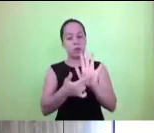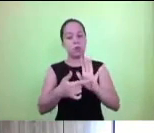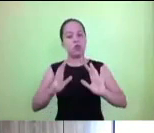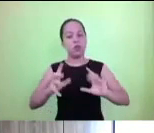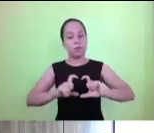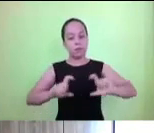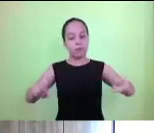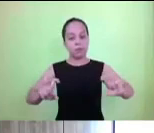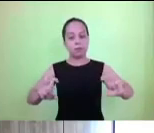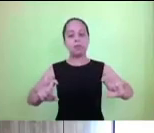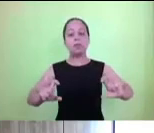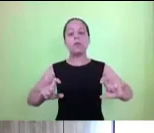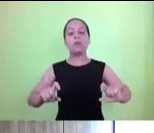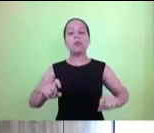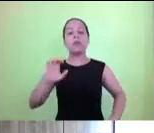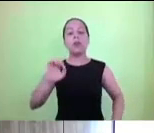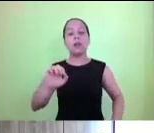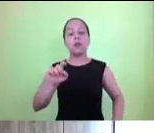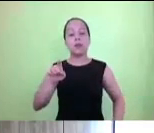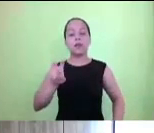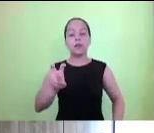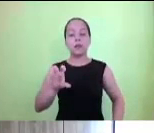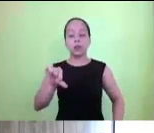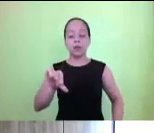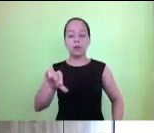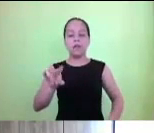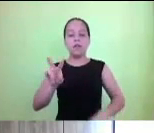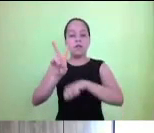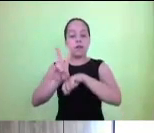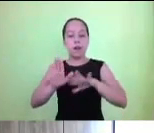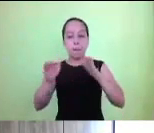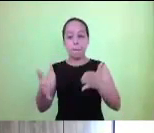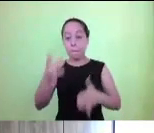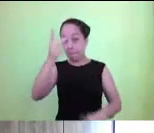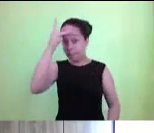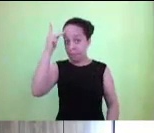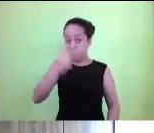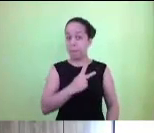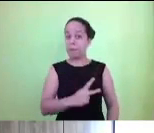Código 059, vagas destinadas a PPI.